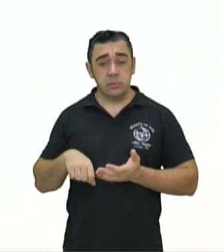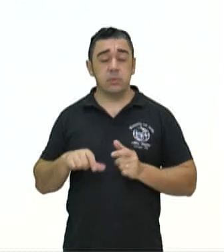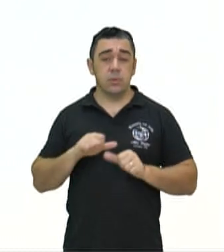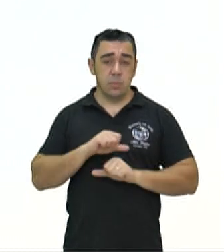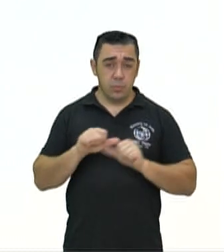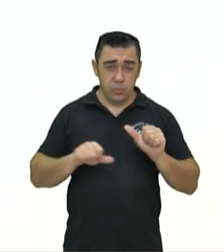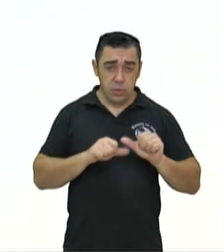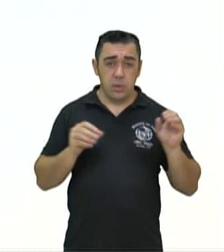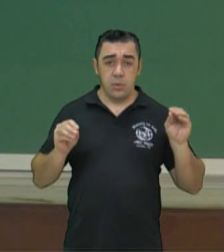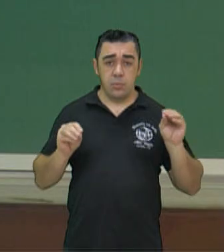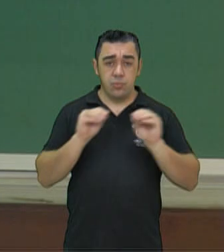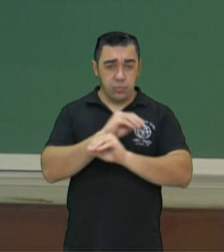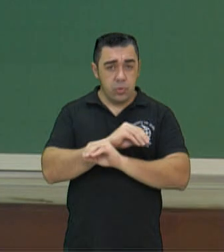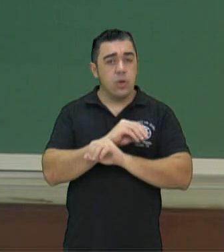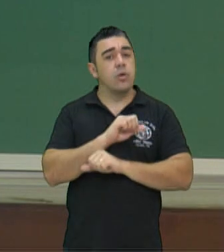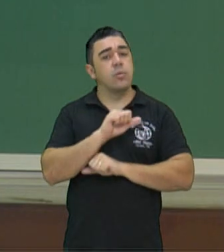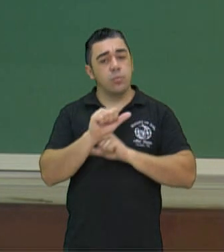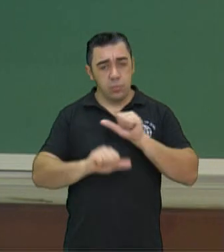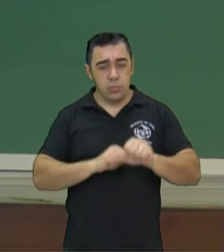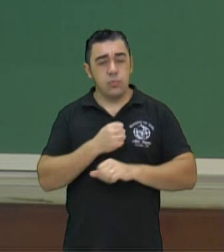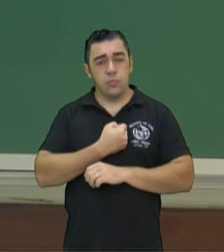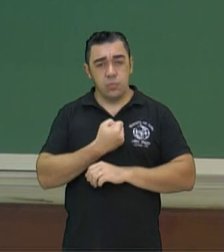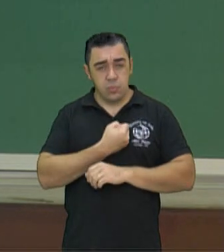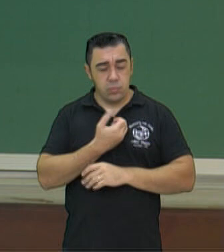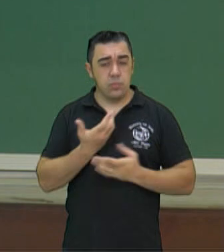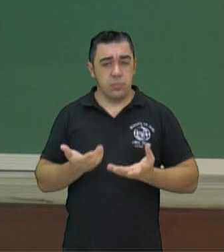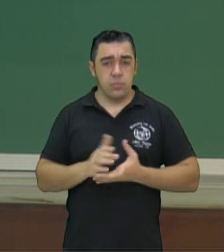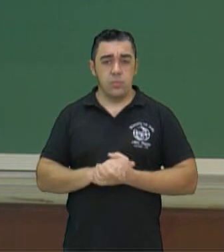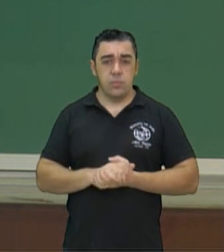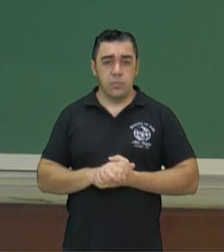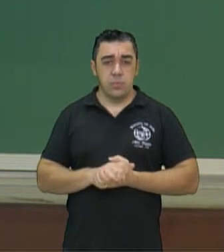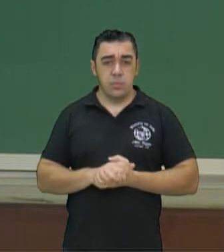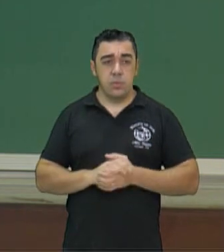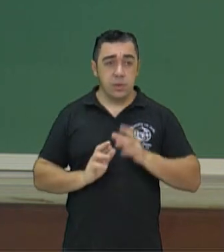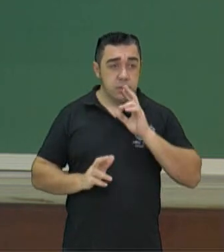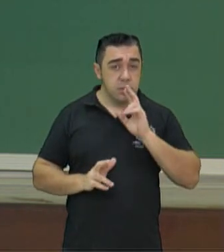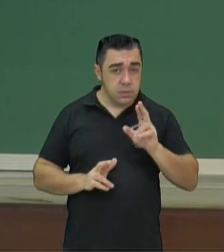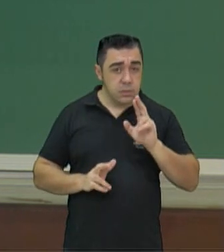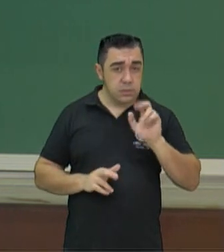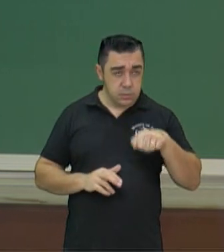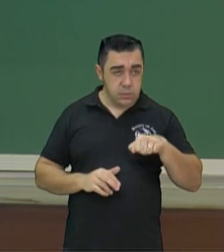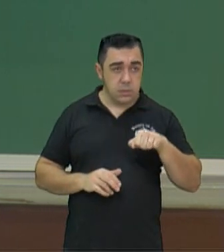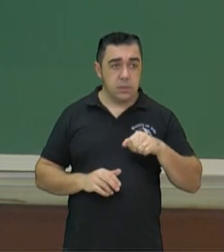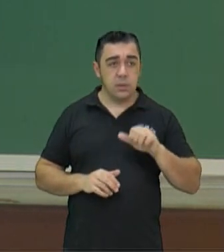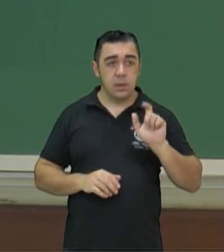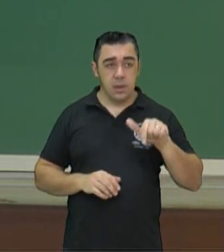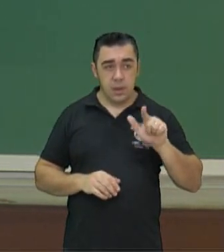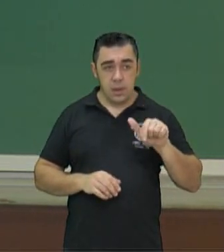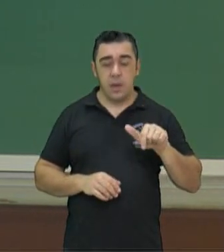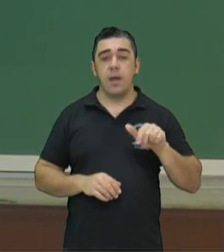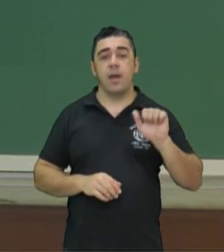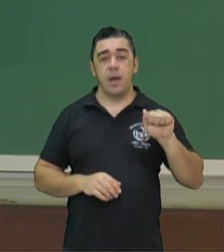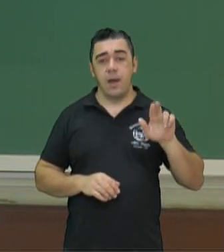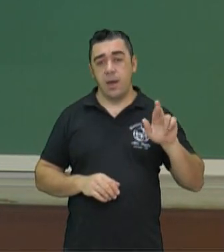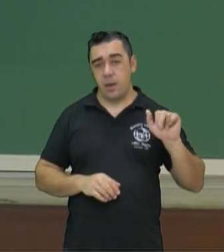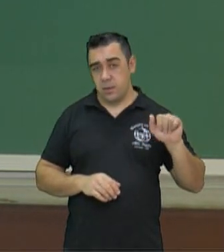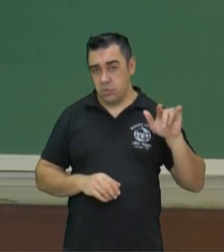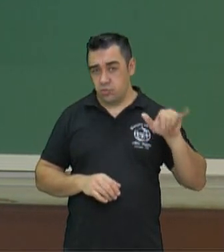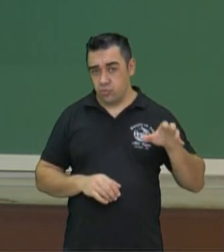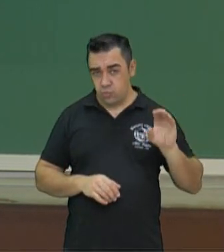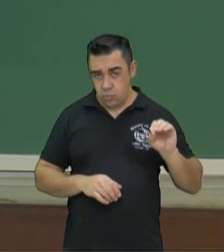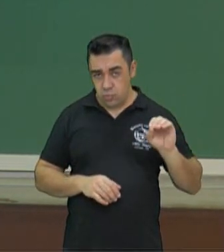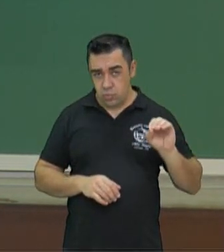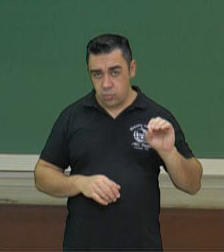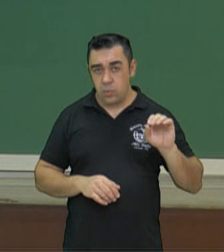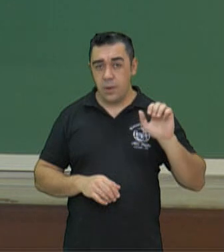a ordem, mudou o número, né? Então, quando é sim, é aham de arranjo. Então, a gente vai